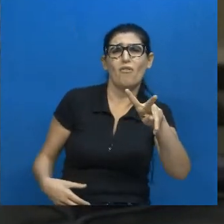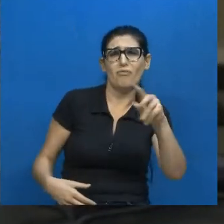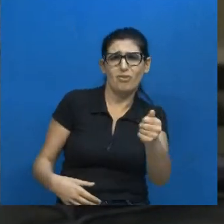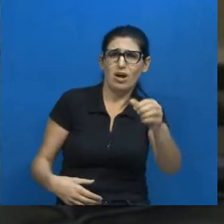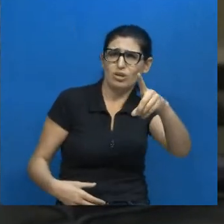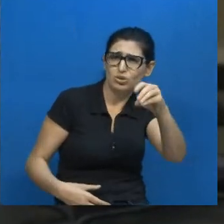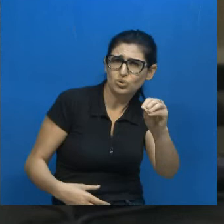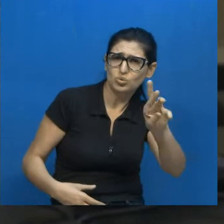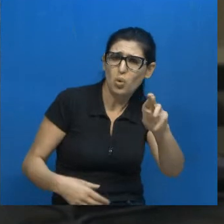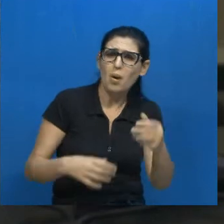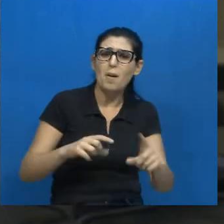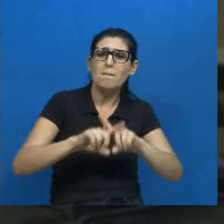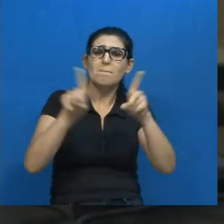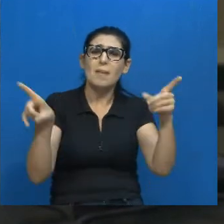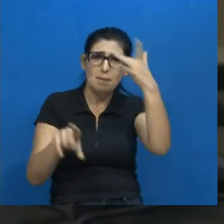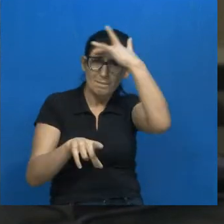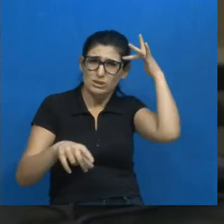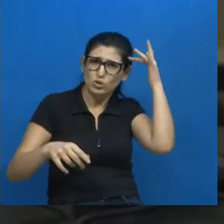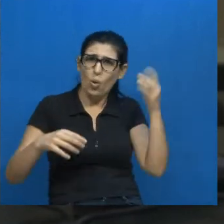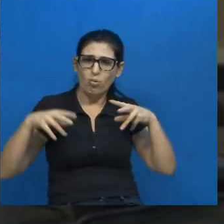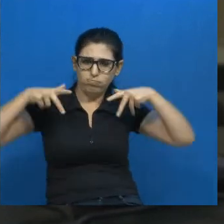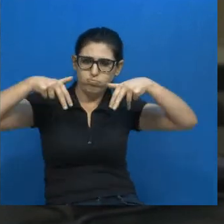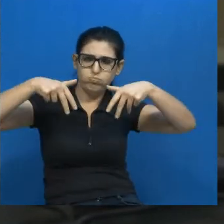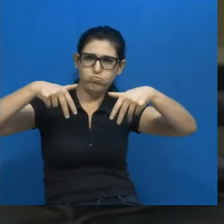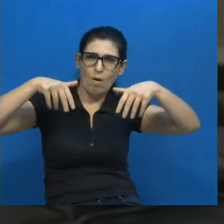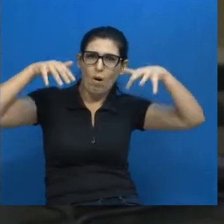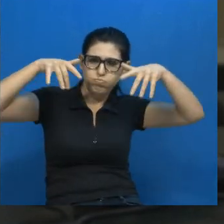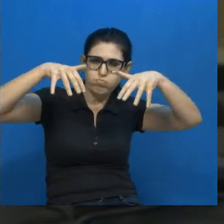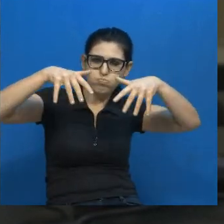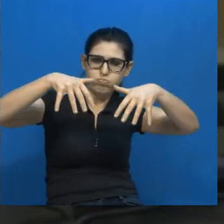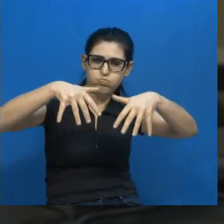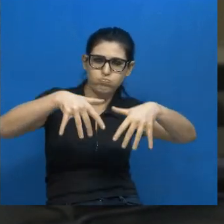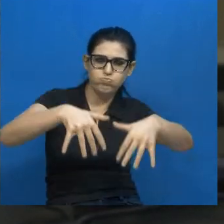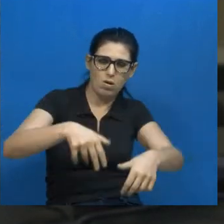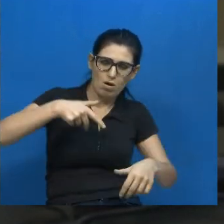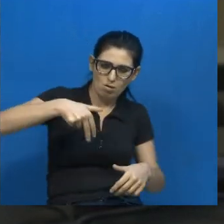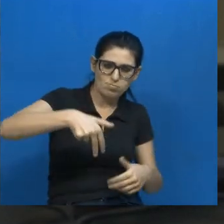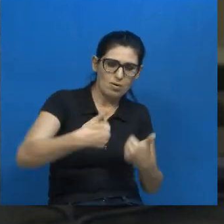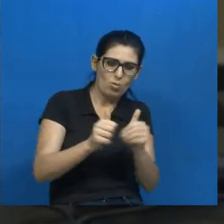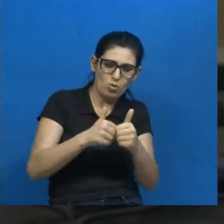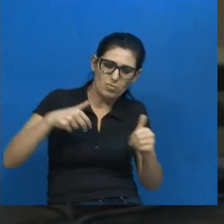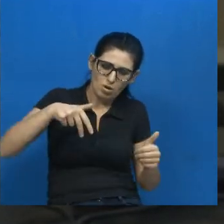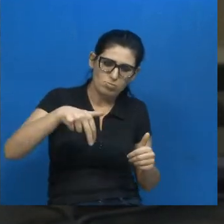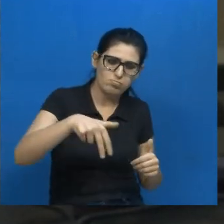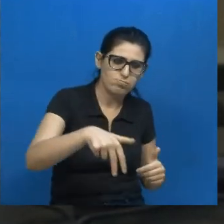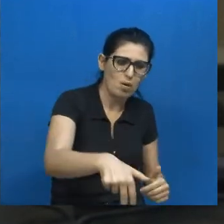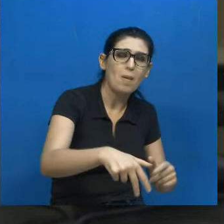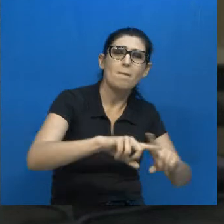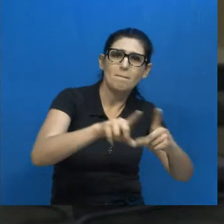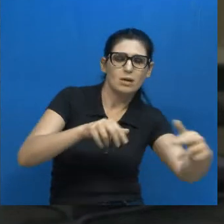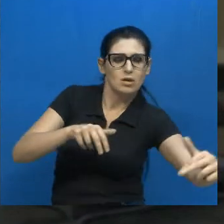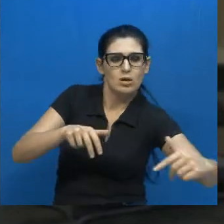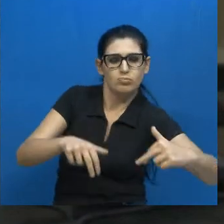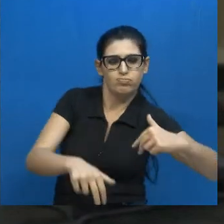tanto que você tem um pessoal descendo do ônibus na área central, você já tem reembarcando para esses destinos. Então, quer dizer, com isso a